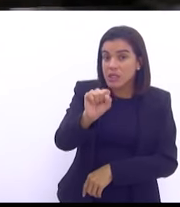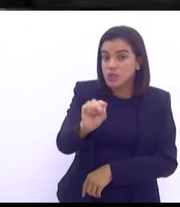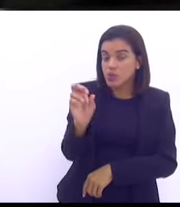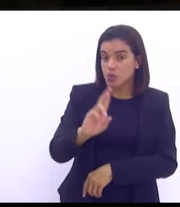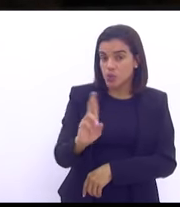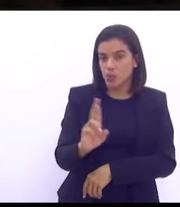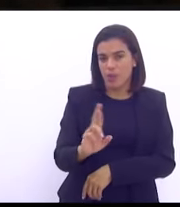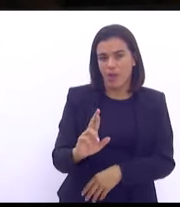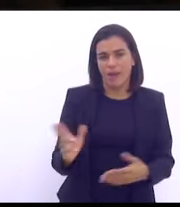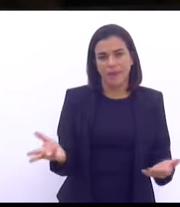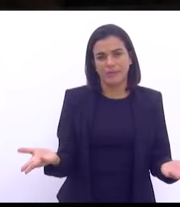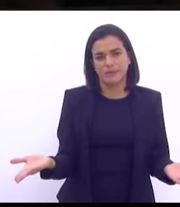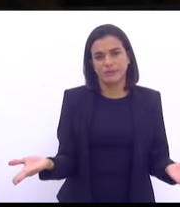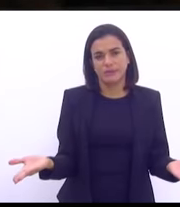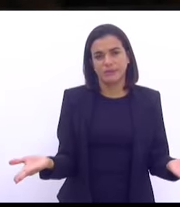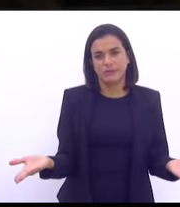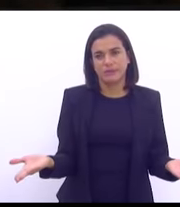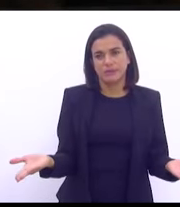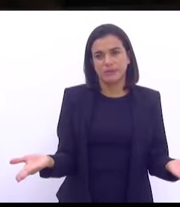R$ 18.